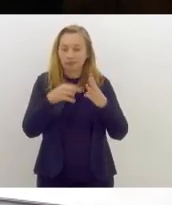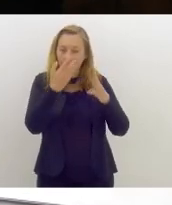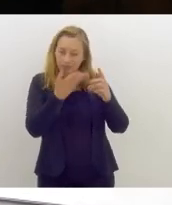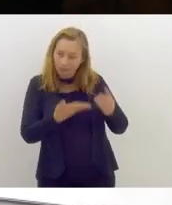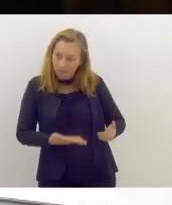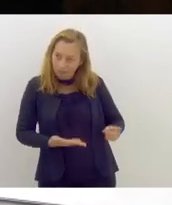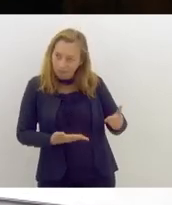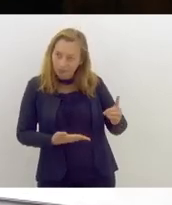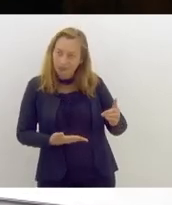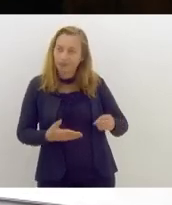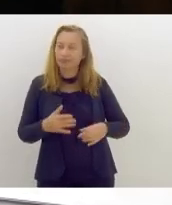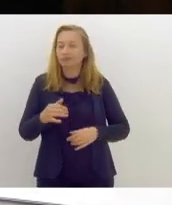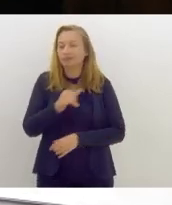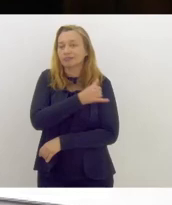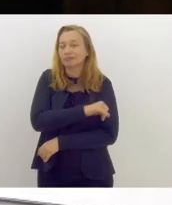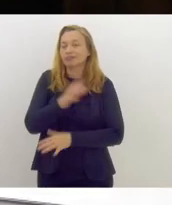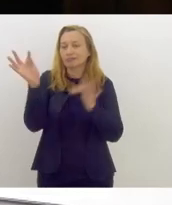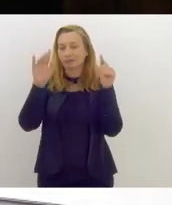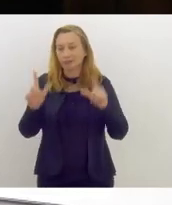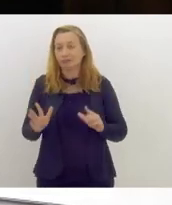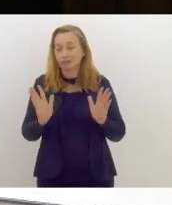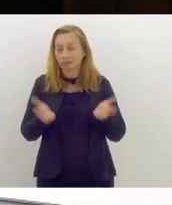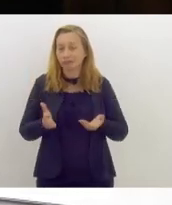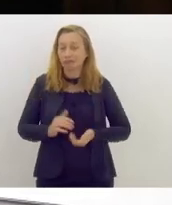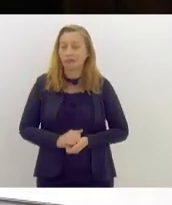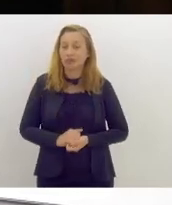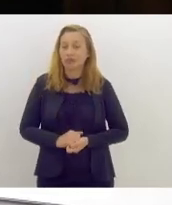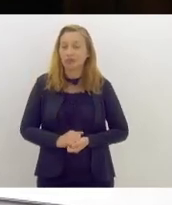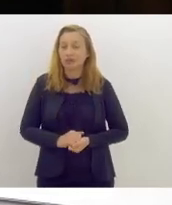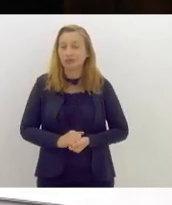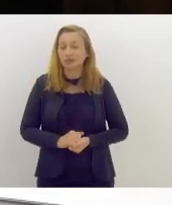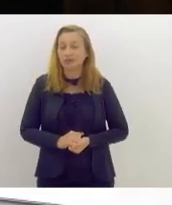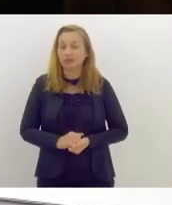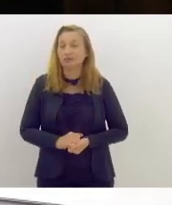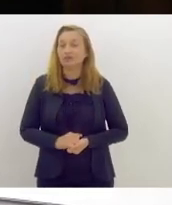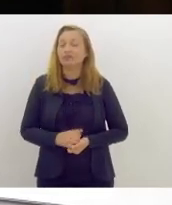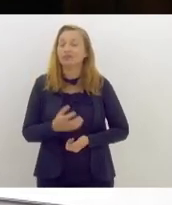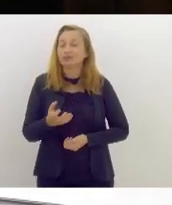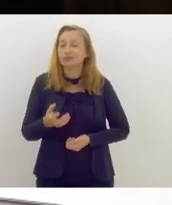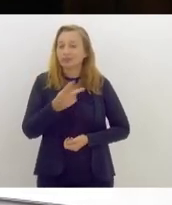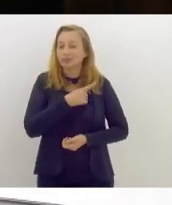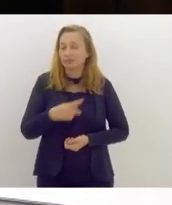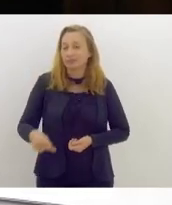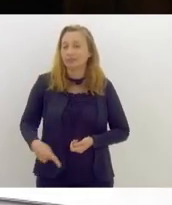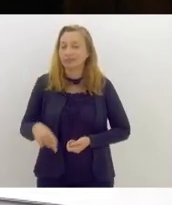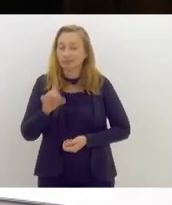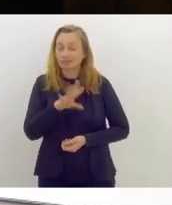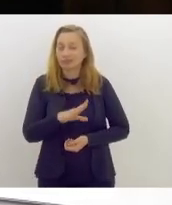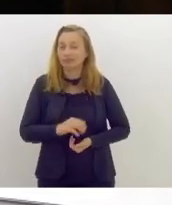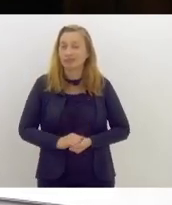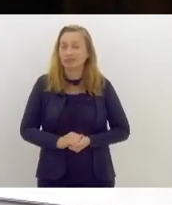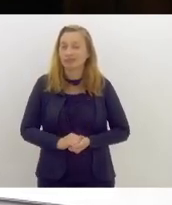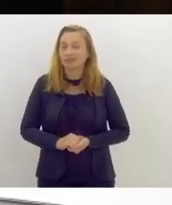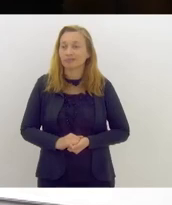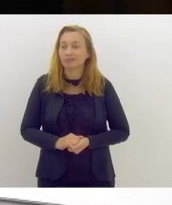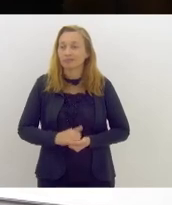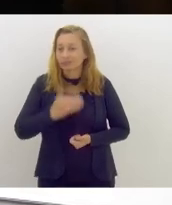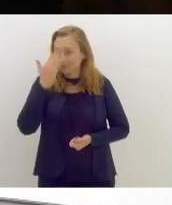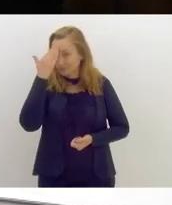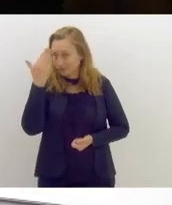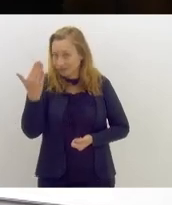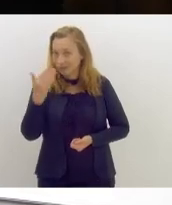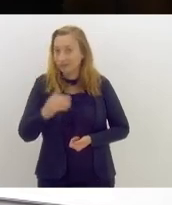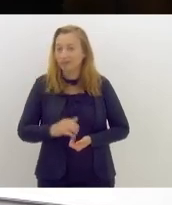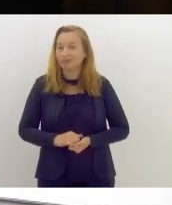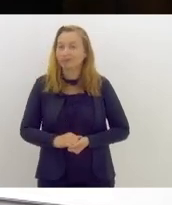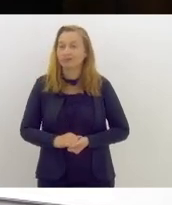nosso Rio de Janeiro tá super feliz hoje e eu quero Presidente por último lhe agradecer